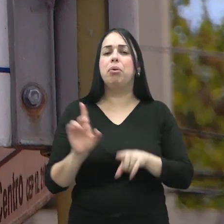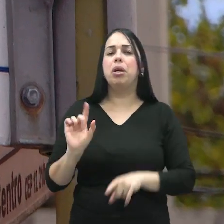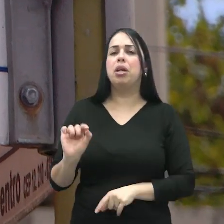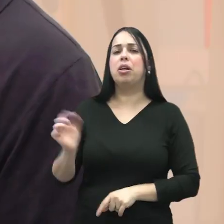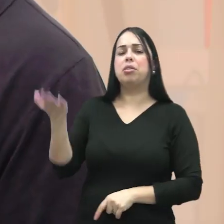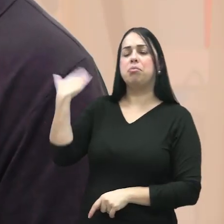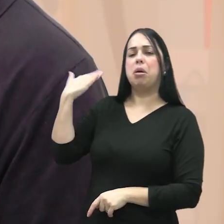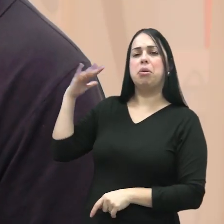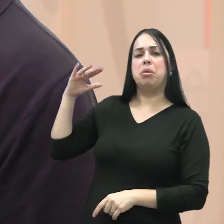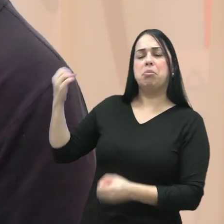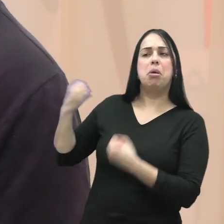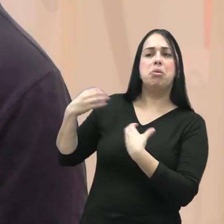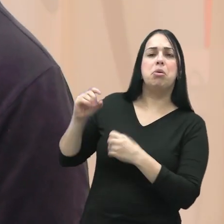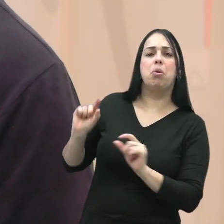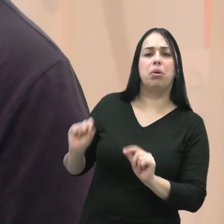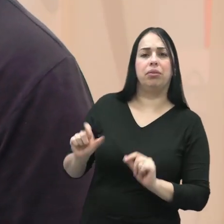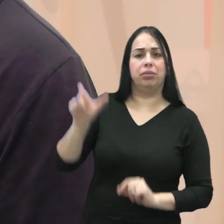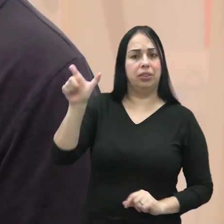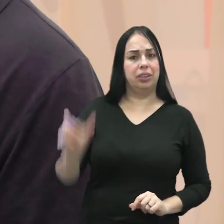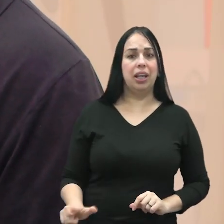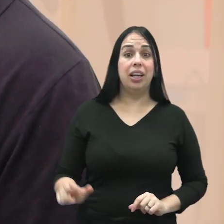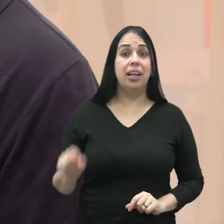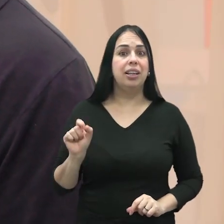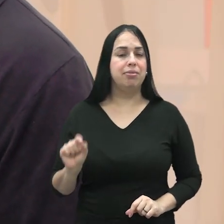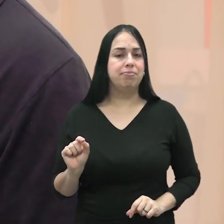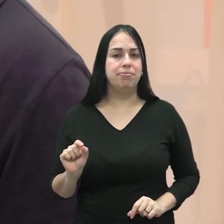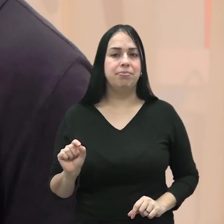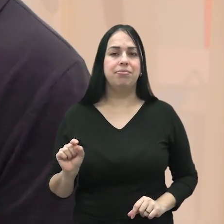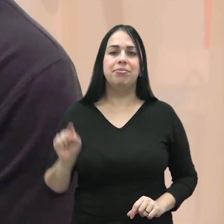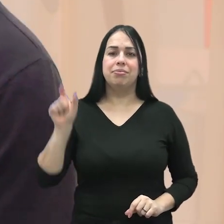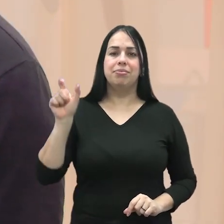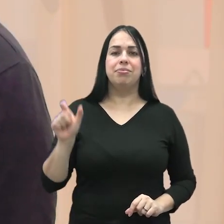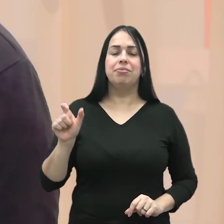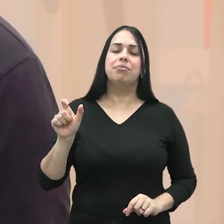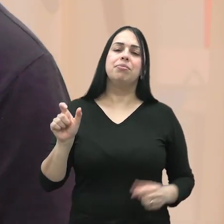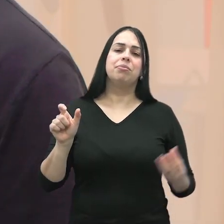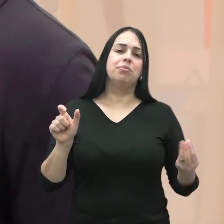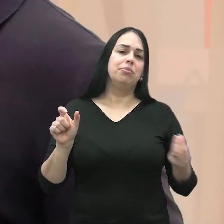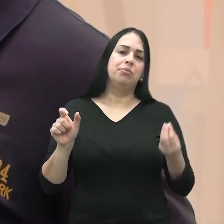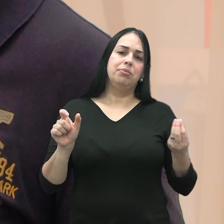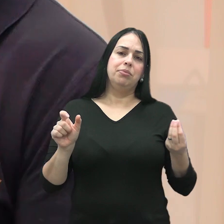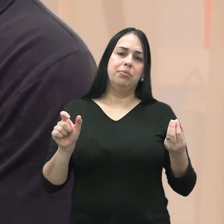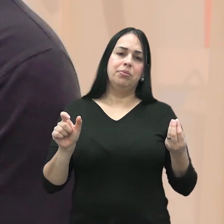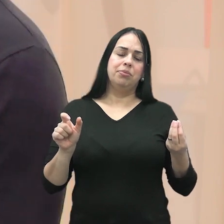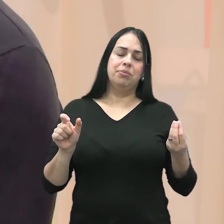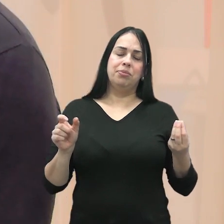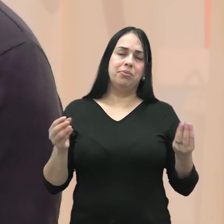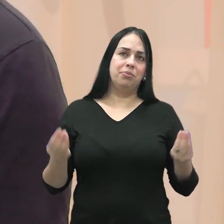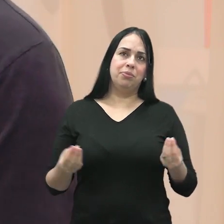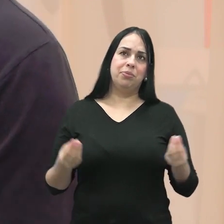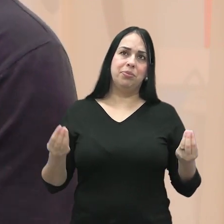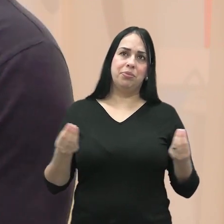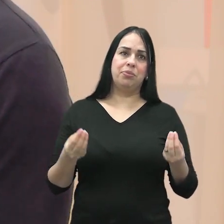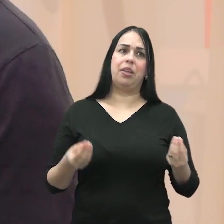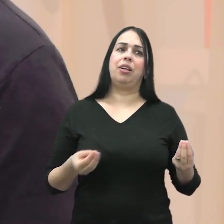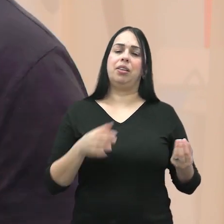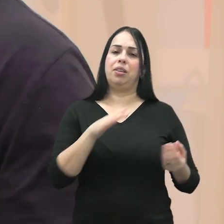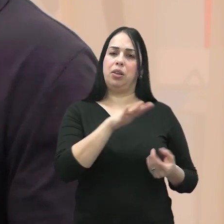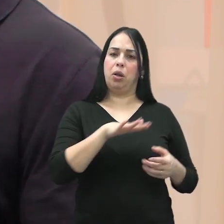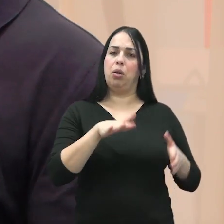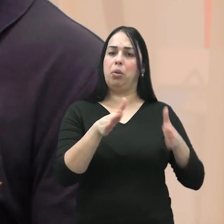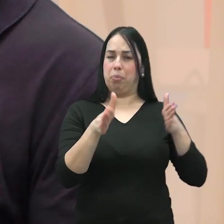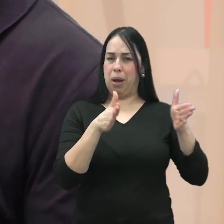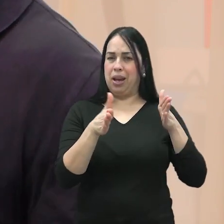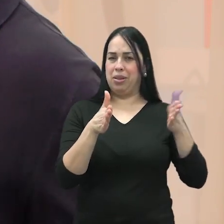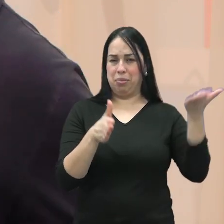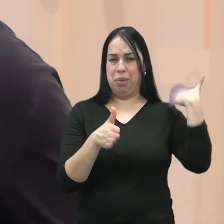até hoje. O Floriano, ele é uma figura que vai ser encarada pelos políticos do